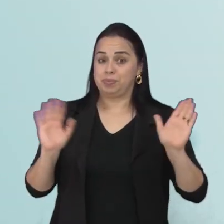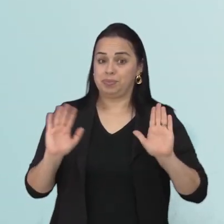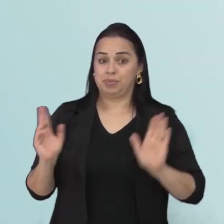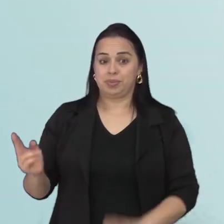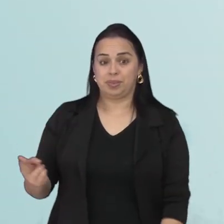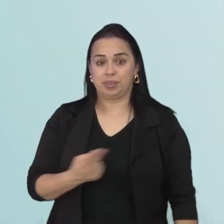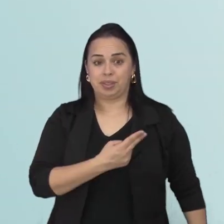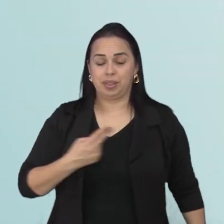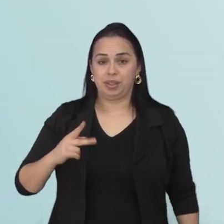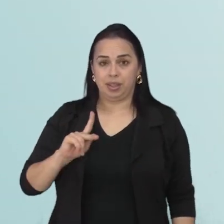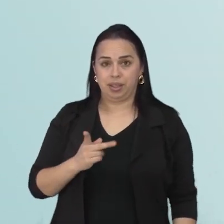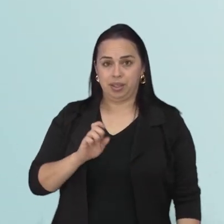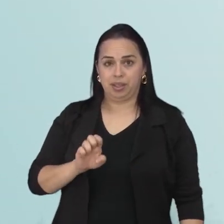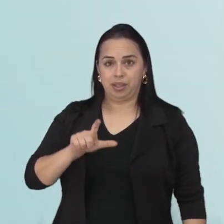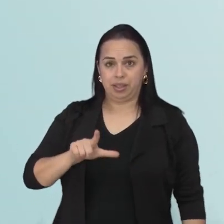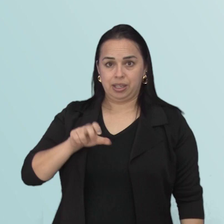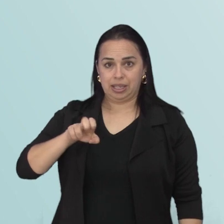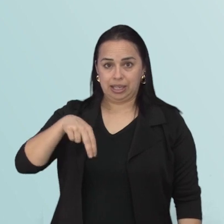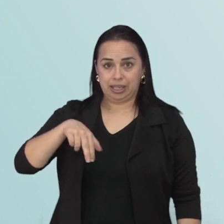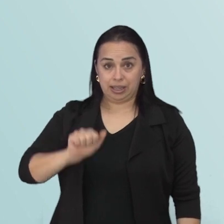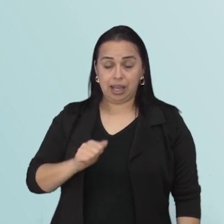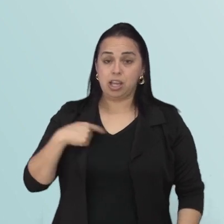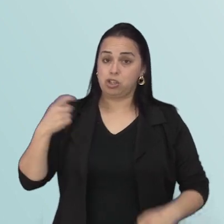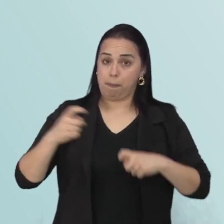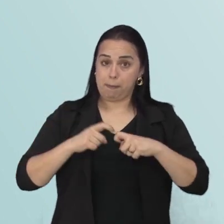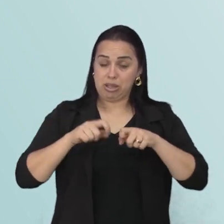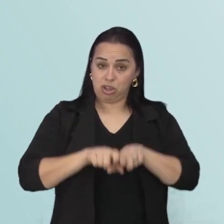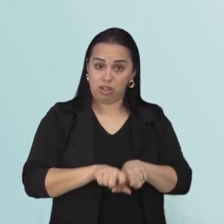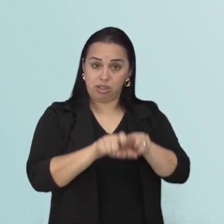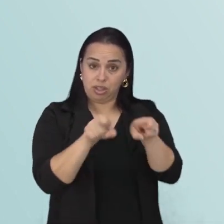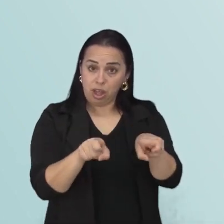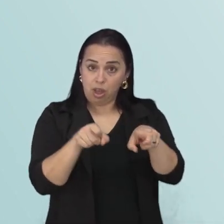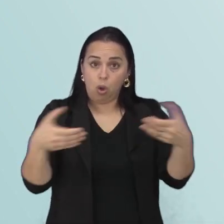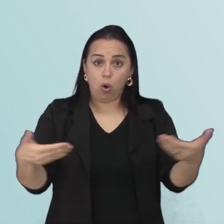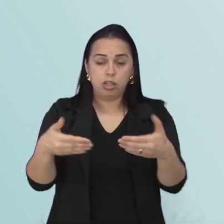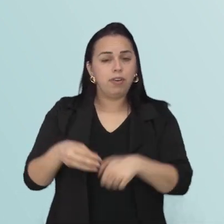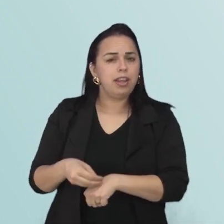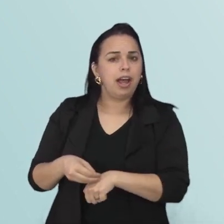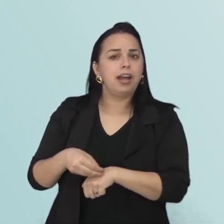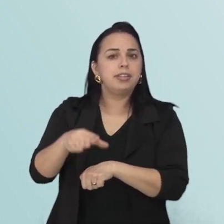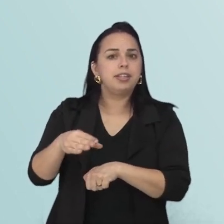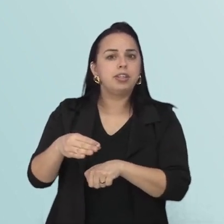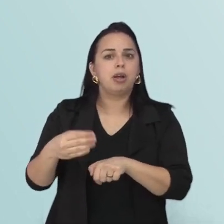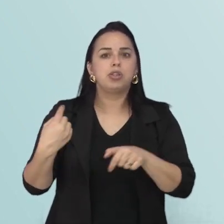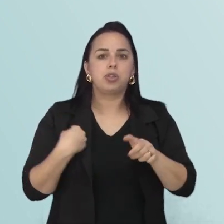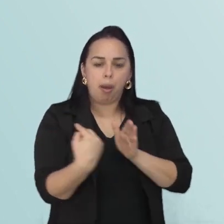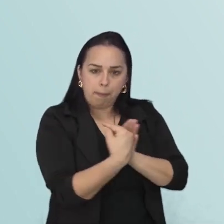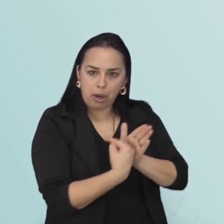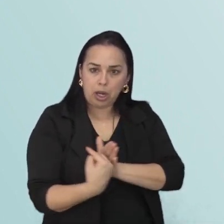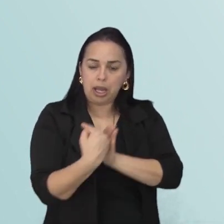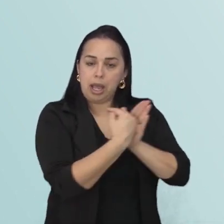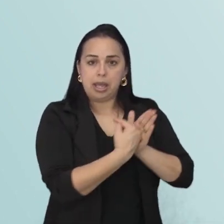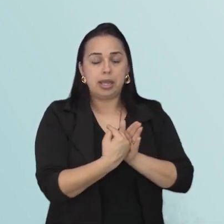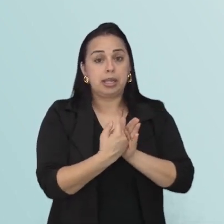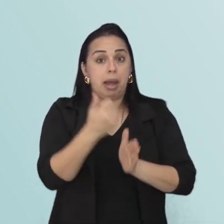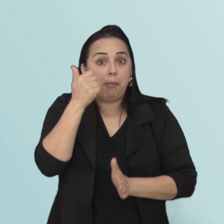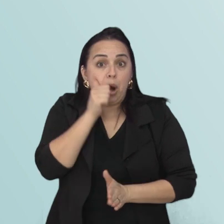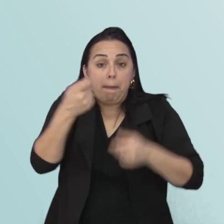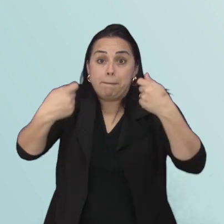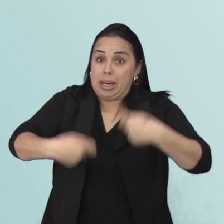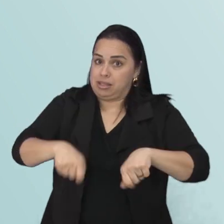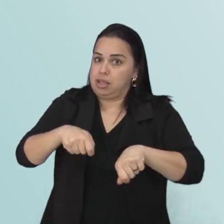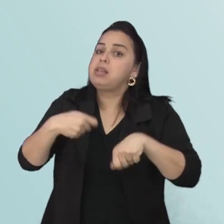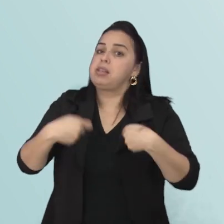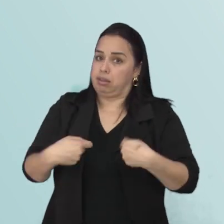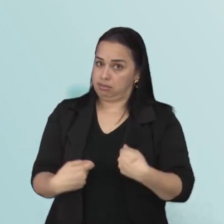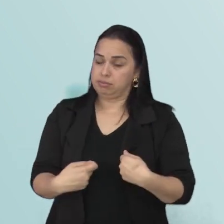Olá, eu sou Helena Proni, médica ginecologista, e hoje eu vou dar dicas sobre exames que a mulher não pode deixar